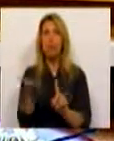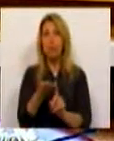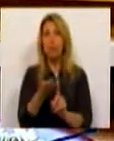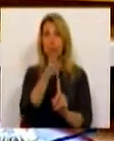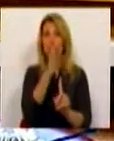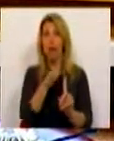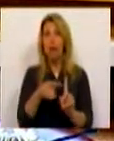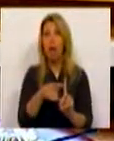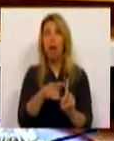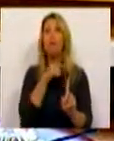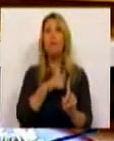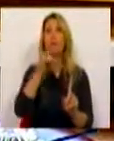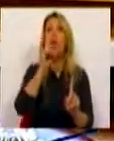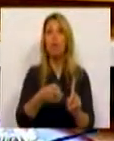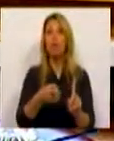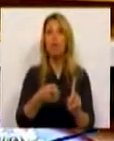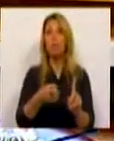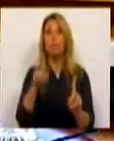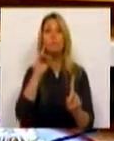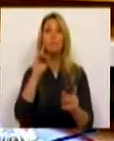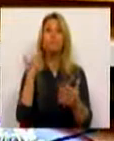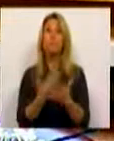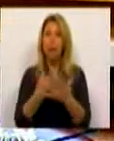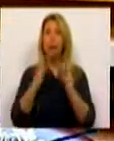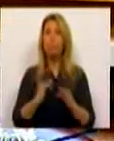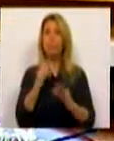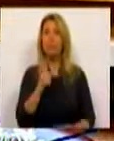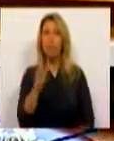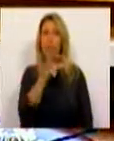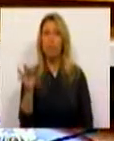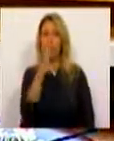permite assegurar neste momento a sua real eficácia,